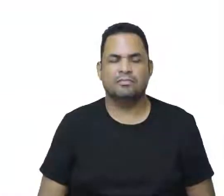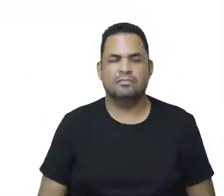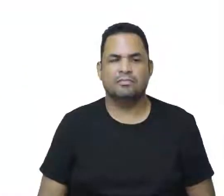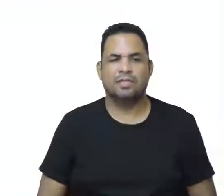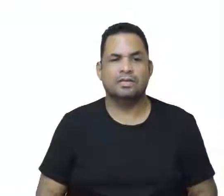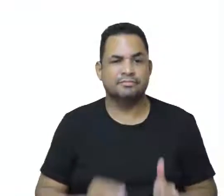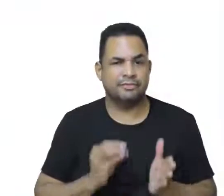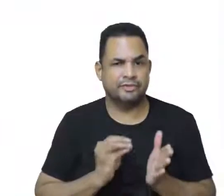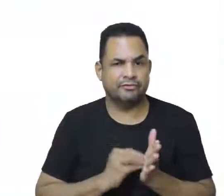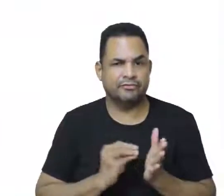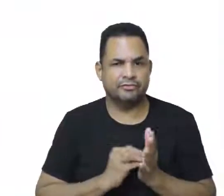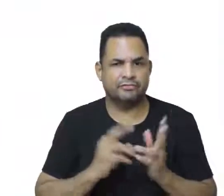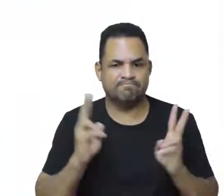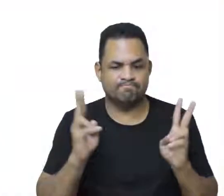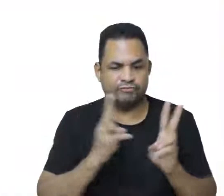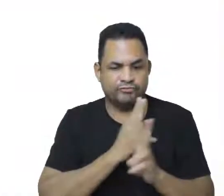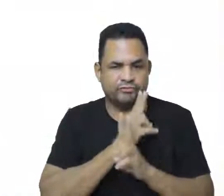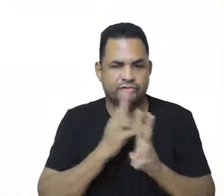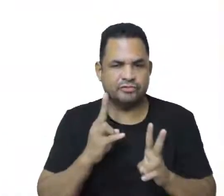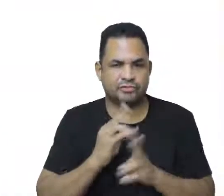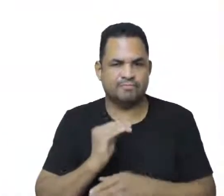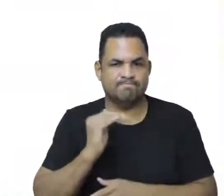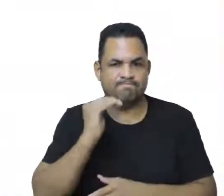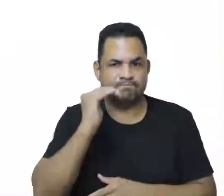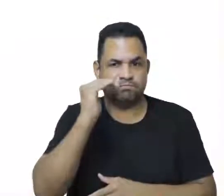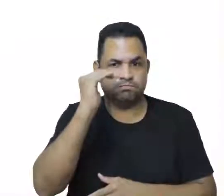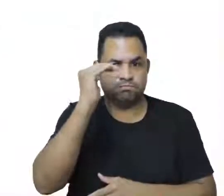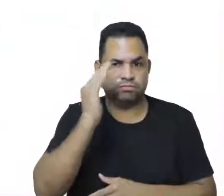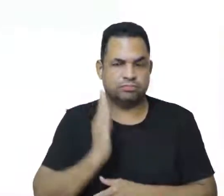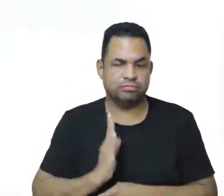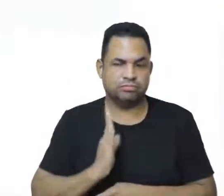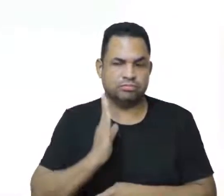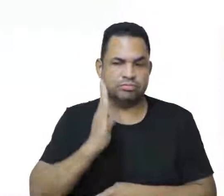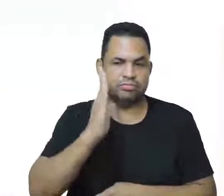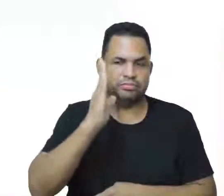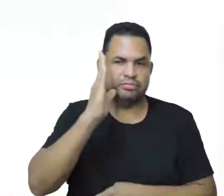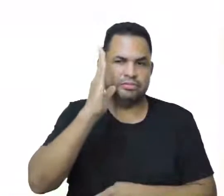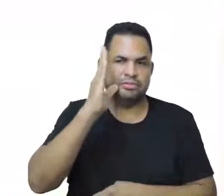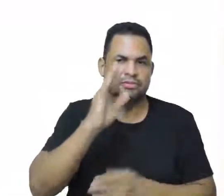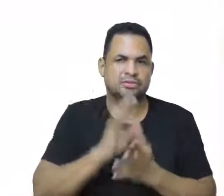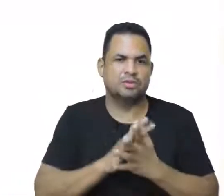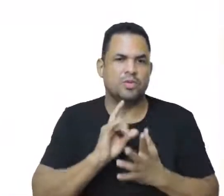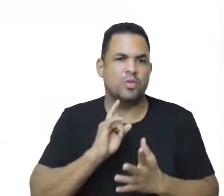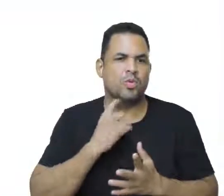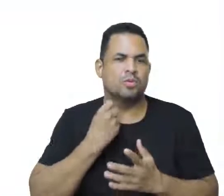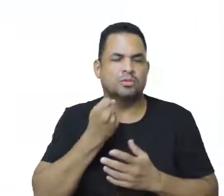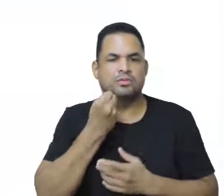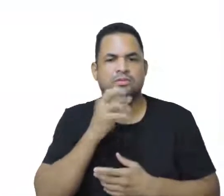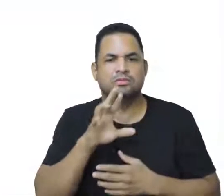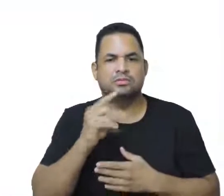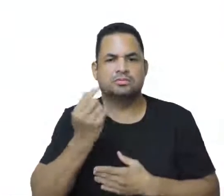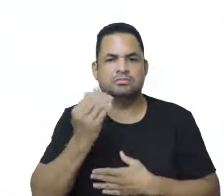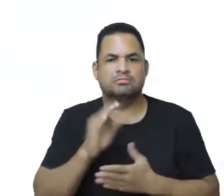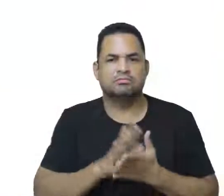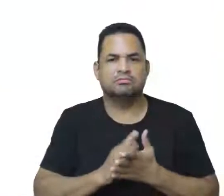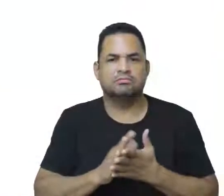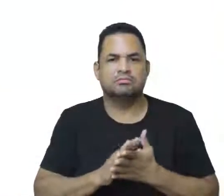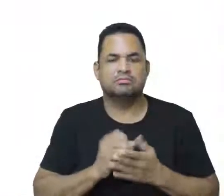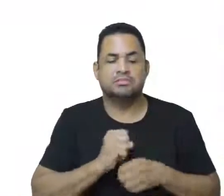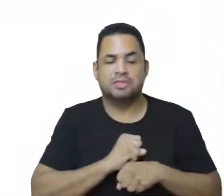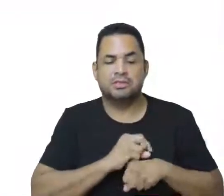Com a ausência dos ventos ascendentes, aqueles que sobem, os poluentes atmosféricos deixam